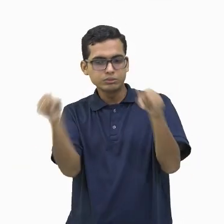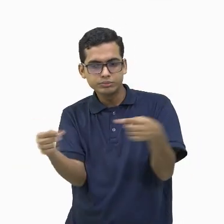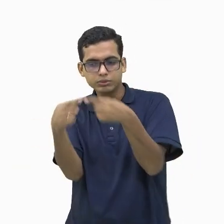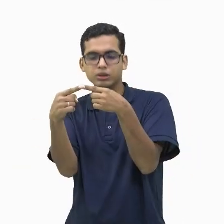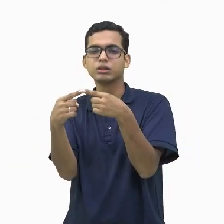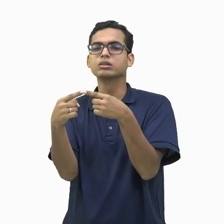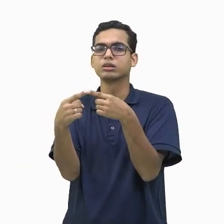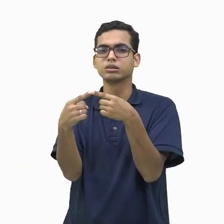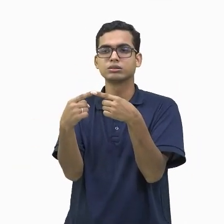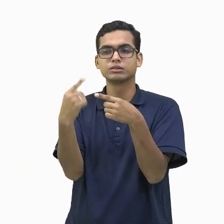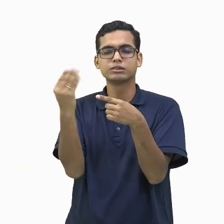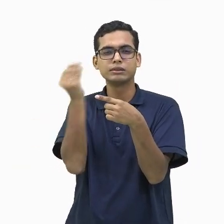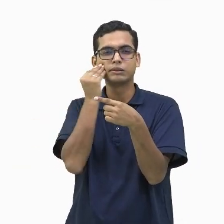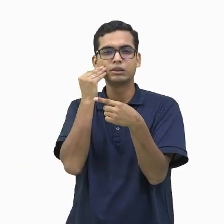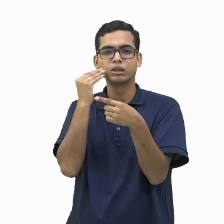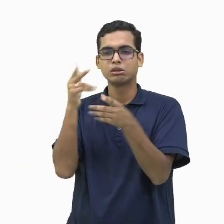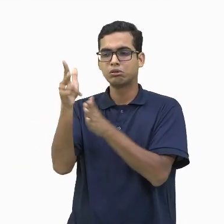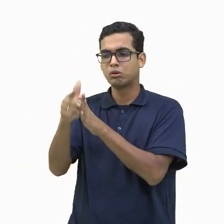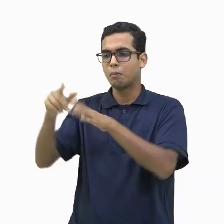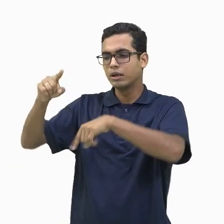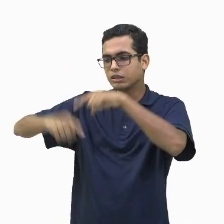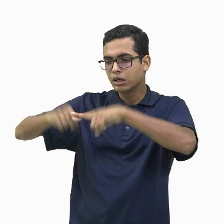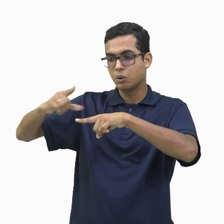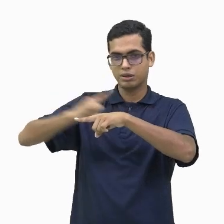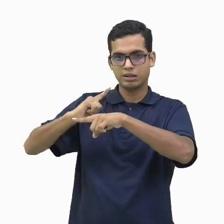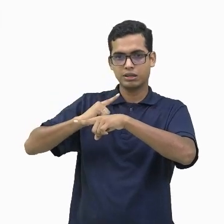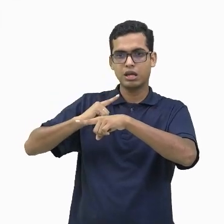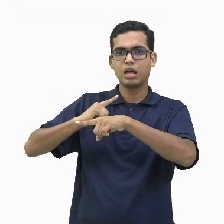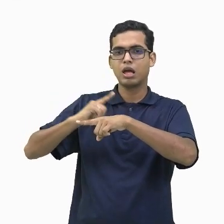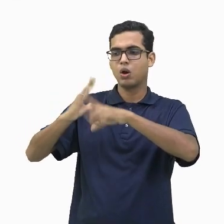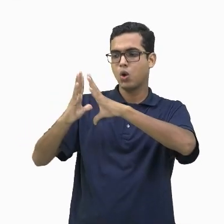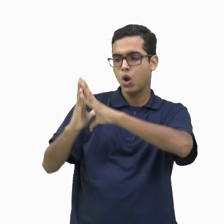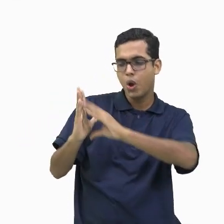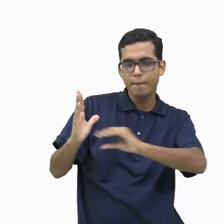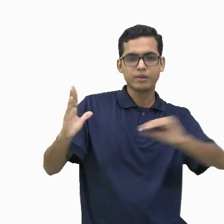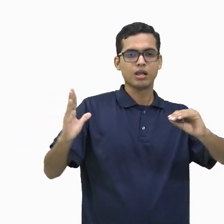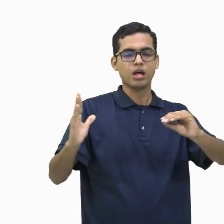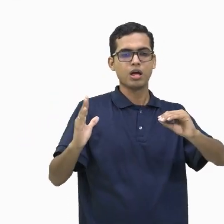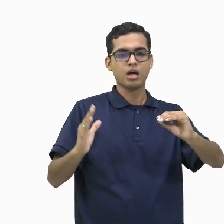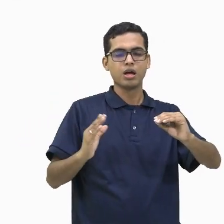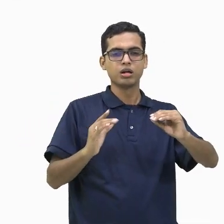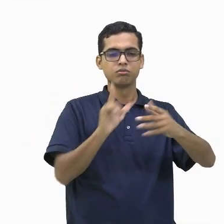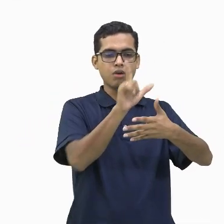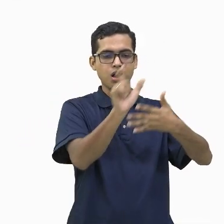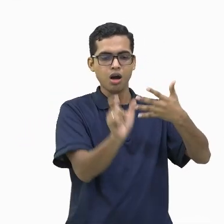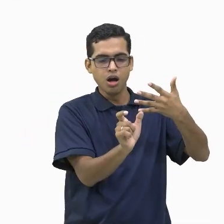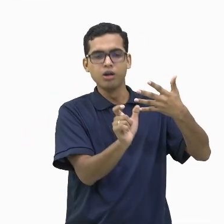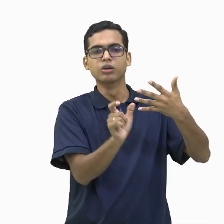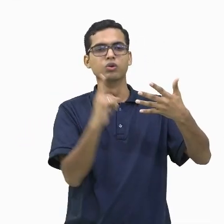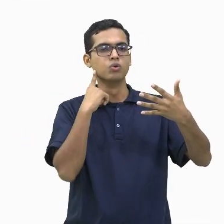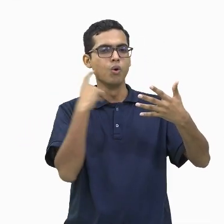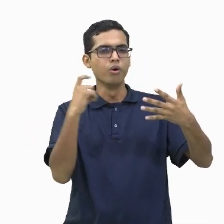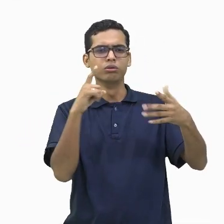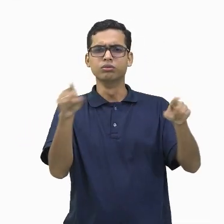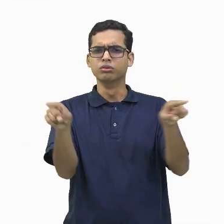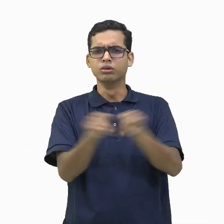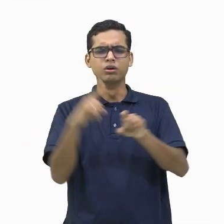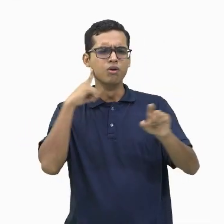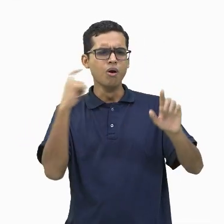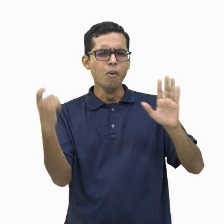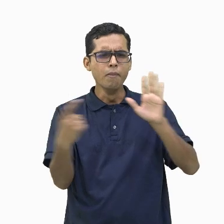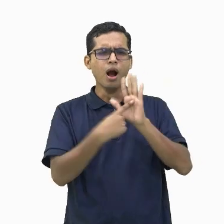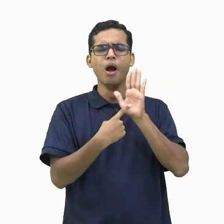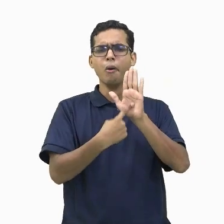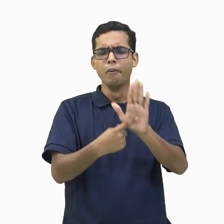existe, certo? Temos ainda que as onomatopeias são utilizadas também para ilustrar histórias